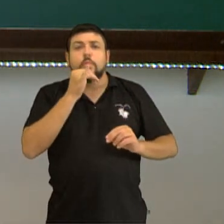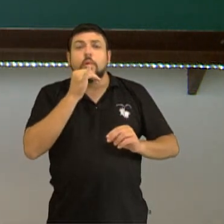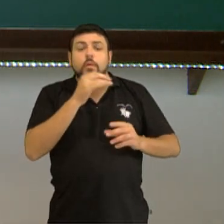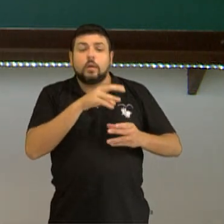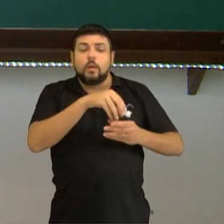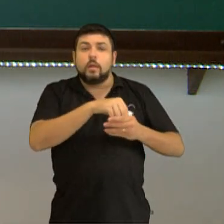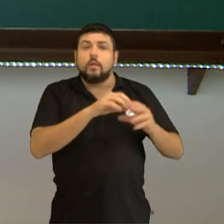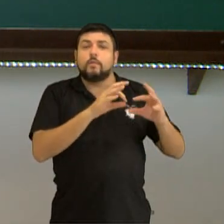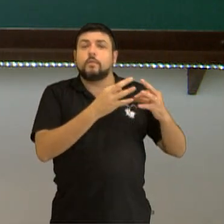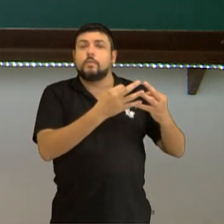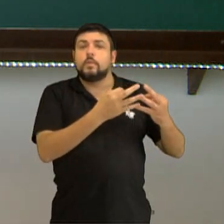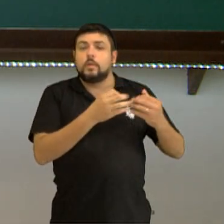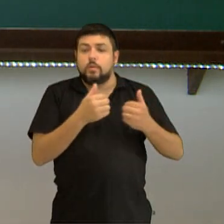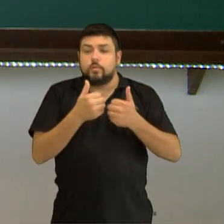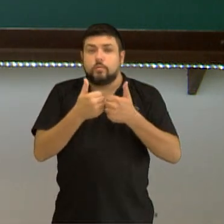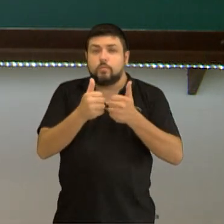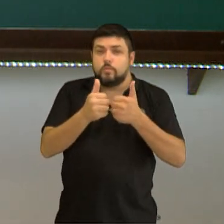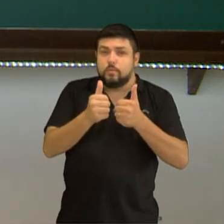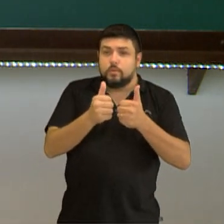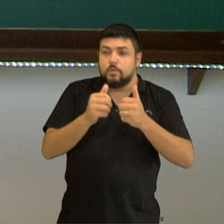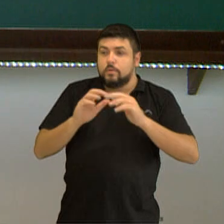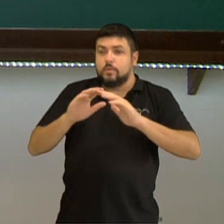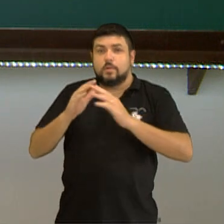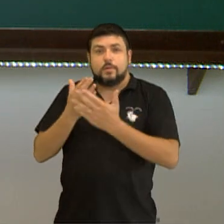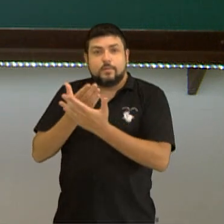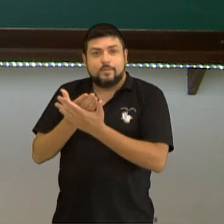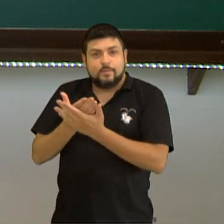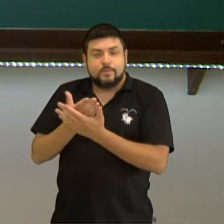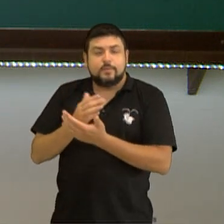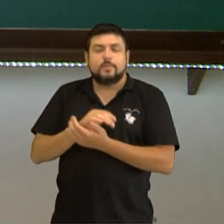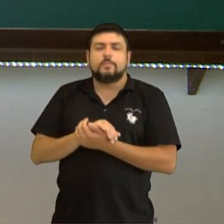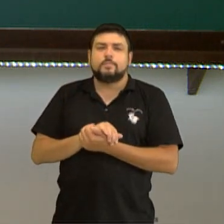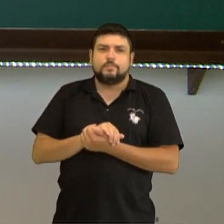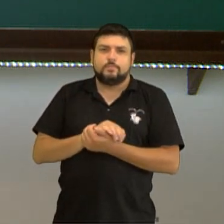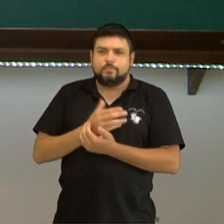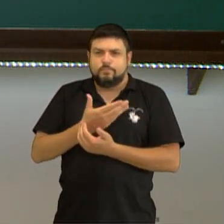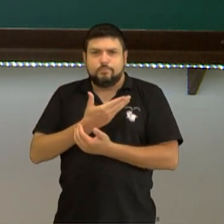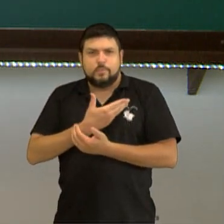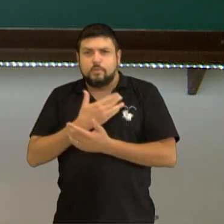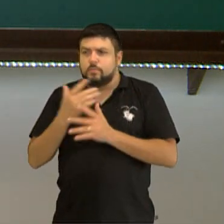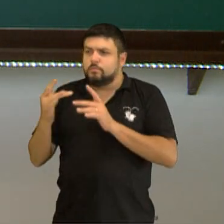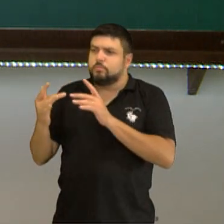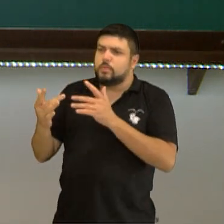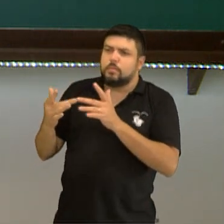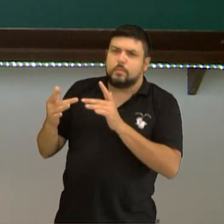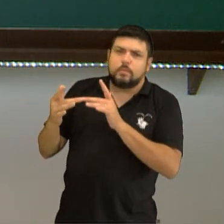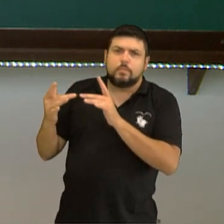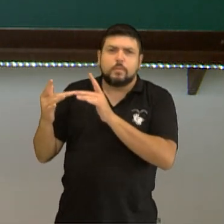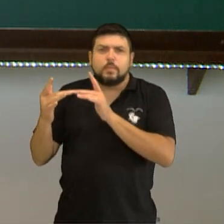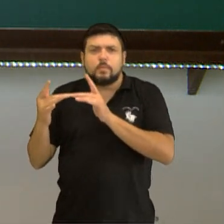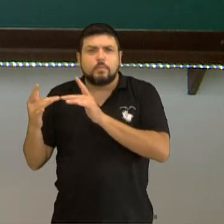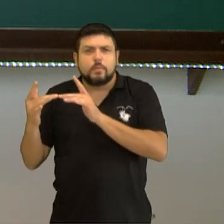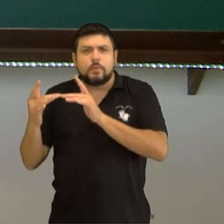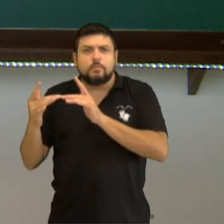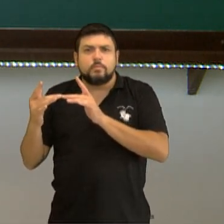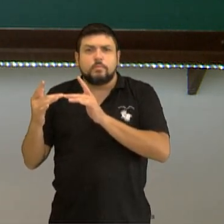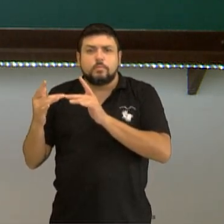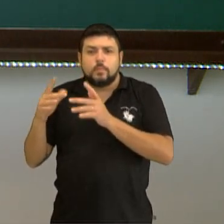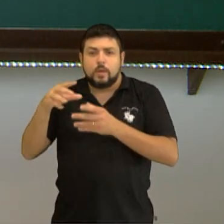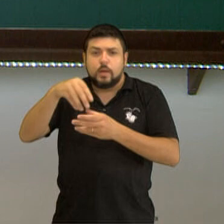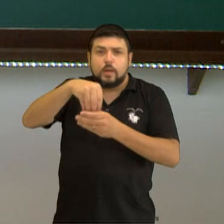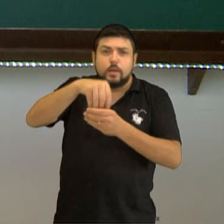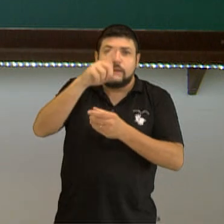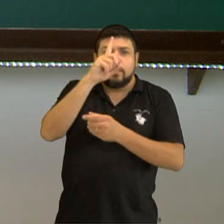do ônibus, na escola, entre amigos, nos hospitais, quer dizer,